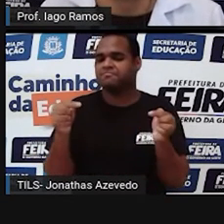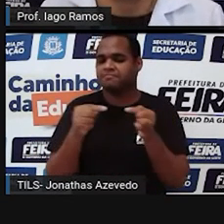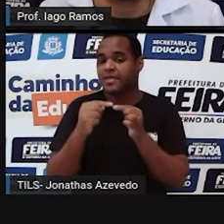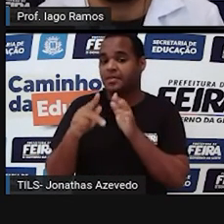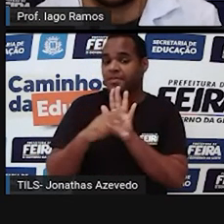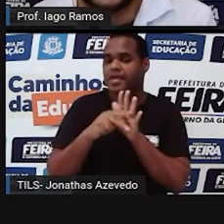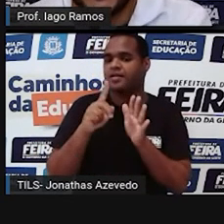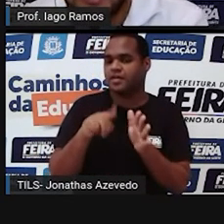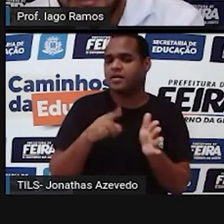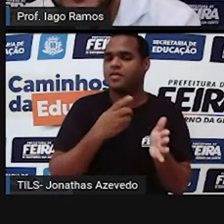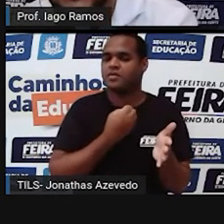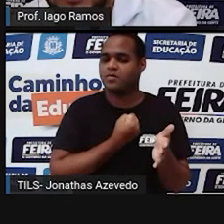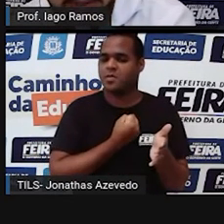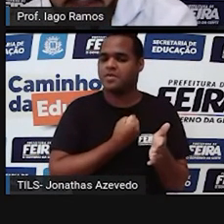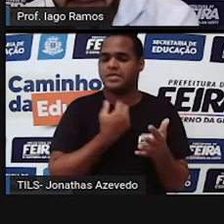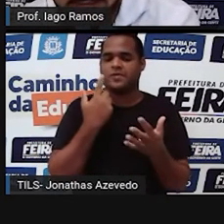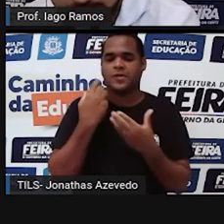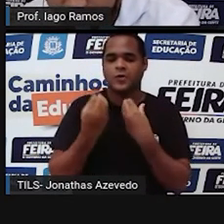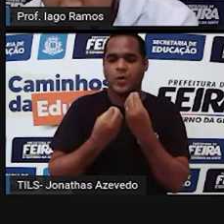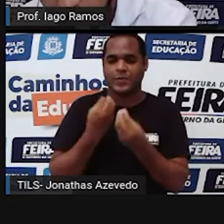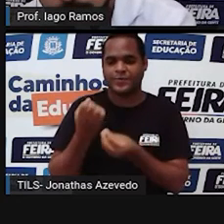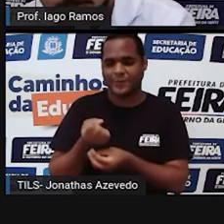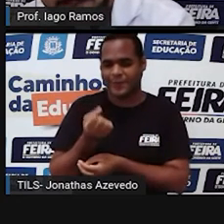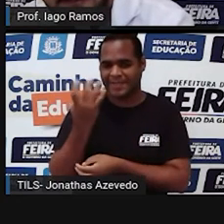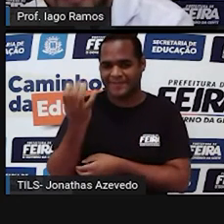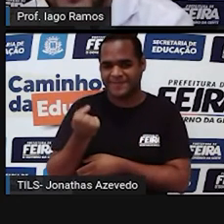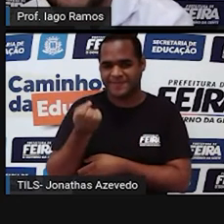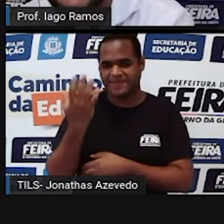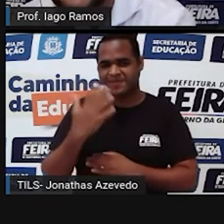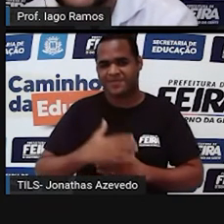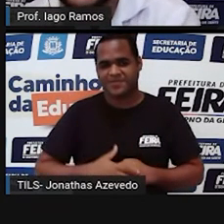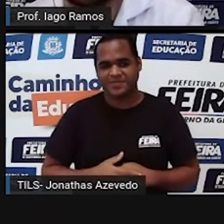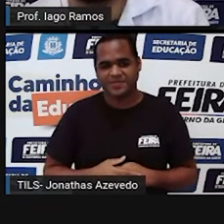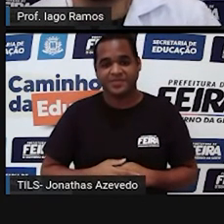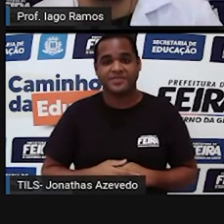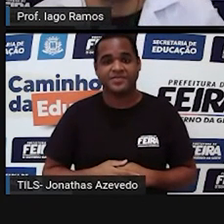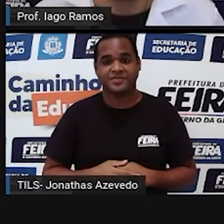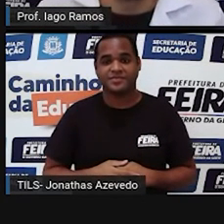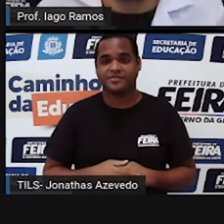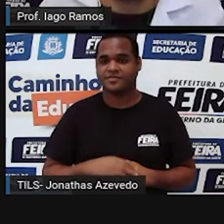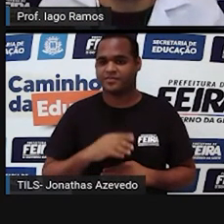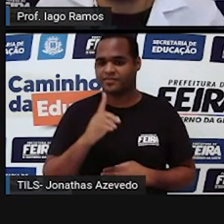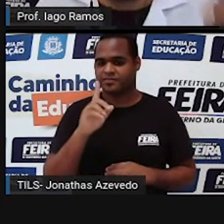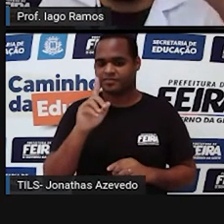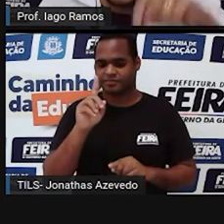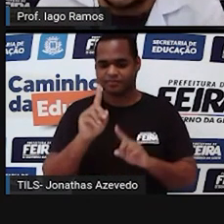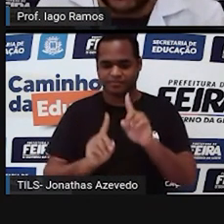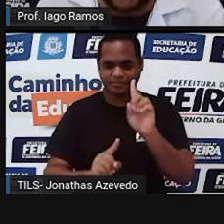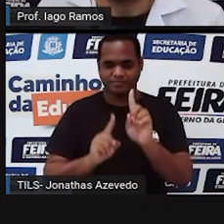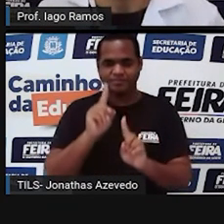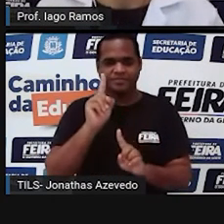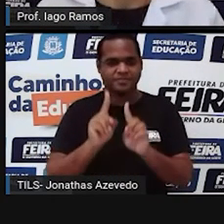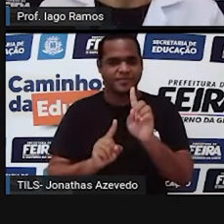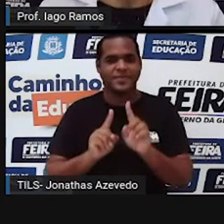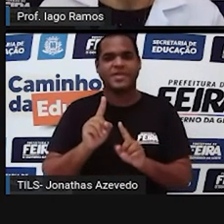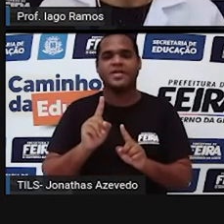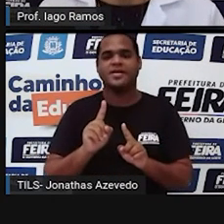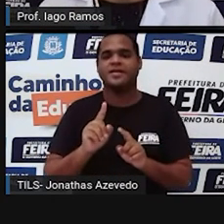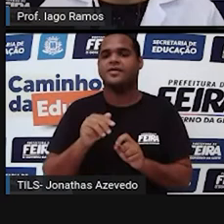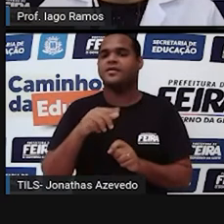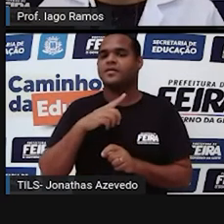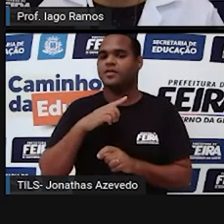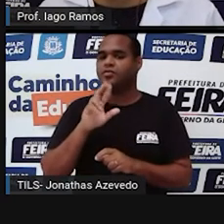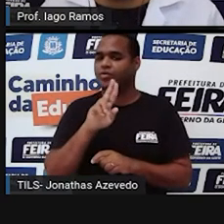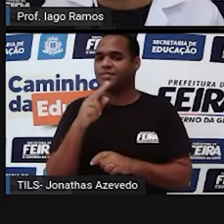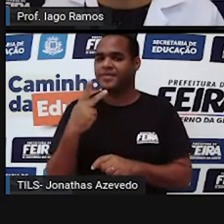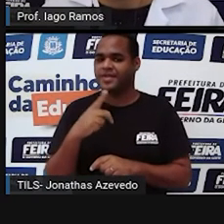vai indicar para nós ali as quantidades. Valeu? Mas vamos lá, outro tipo de gráfico, esse tem um nome.